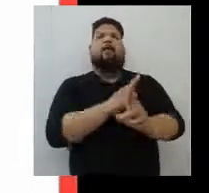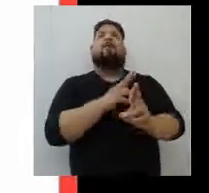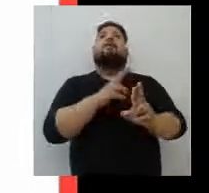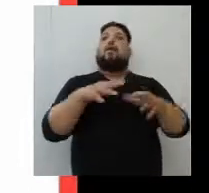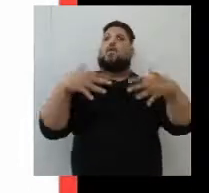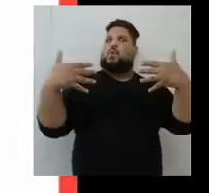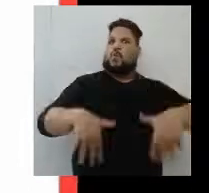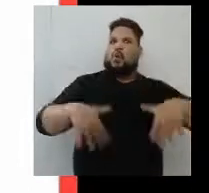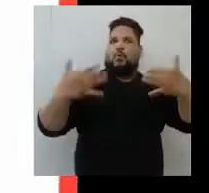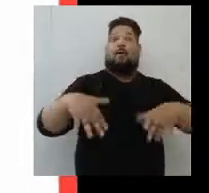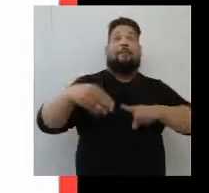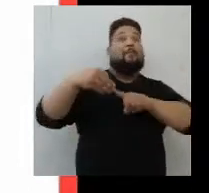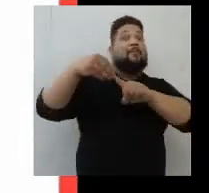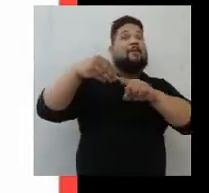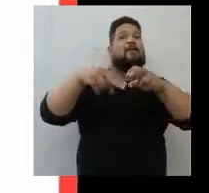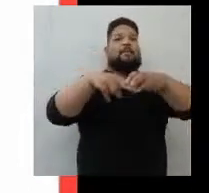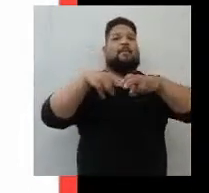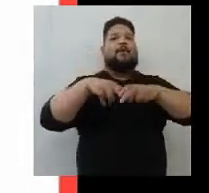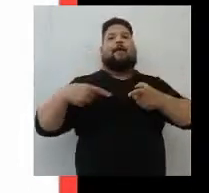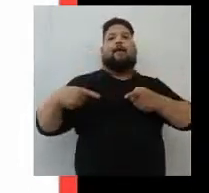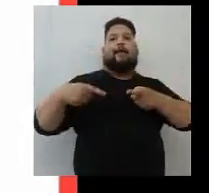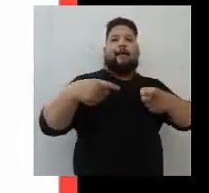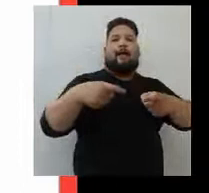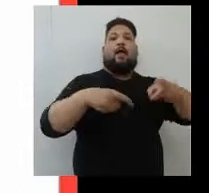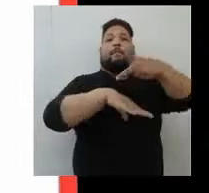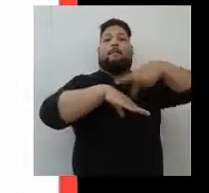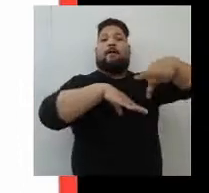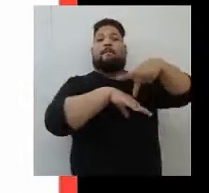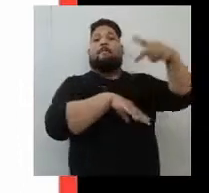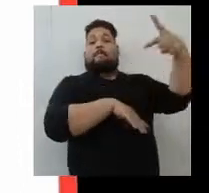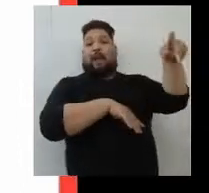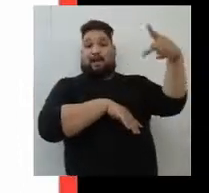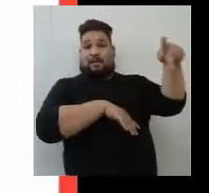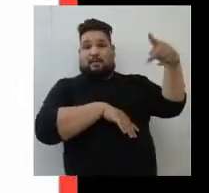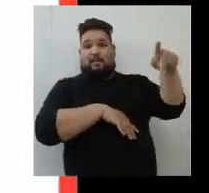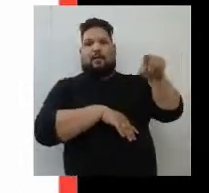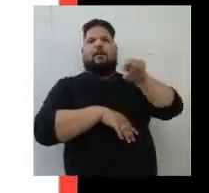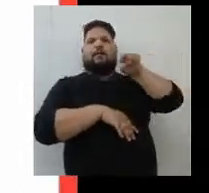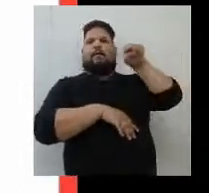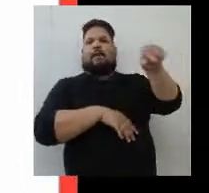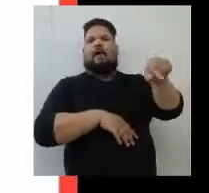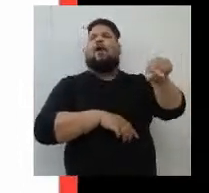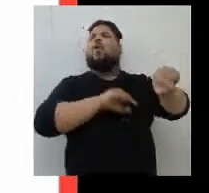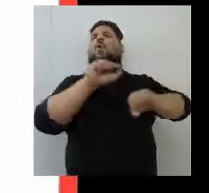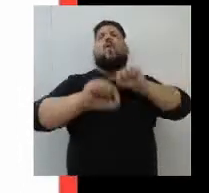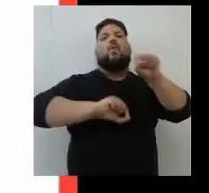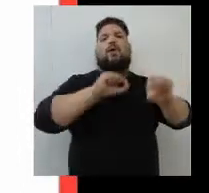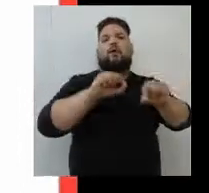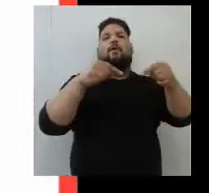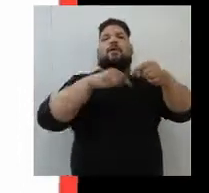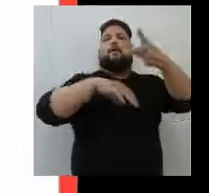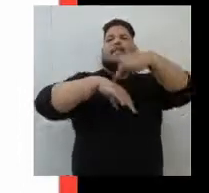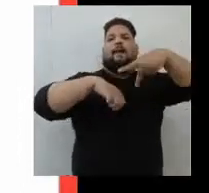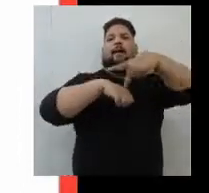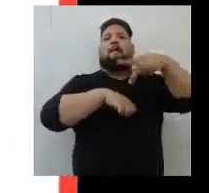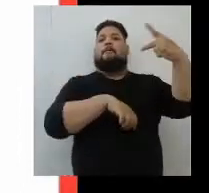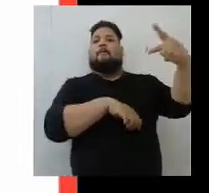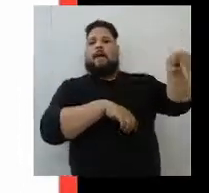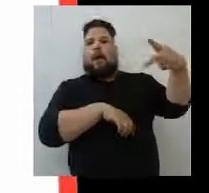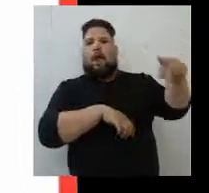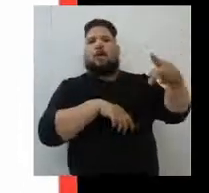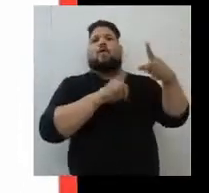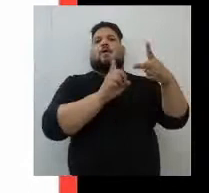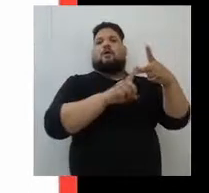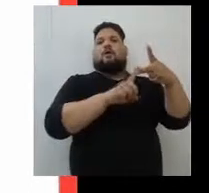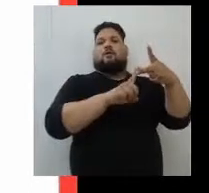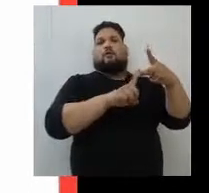do Paraguai. A Guerra do Paraguai foi um conflito que envolveu países como Paraguai,